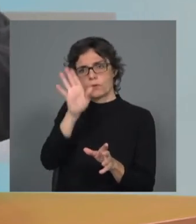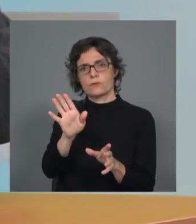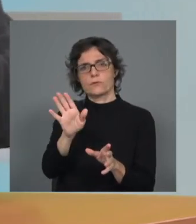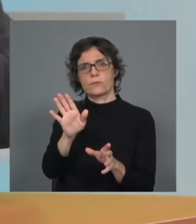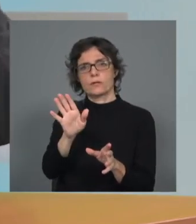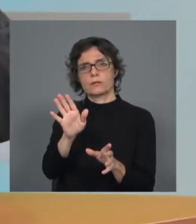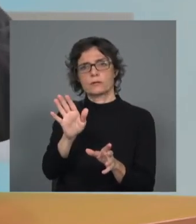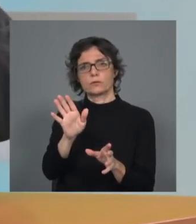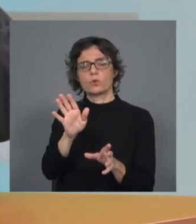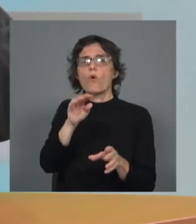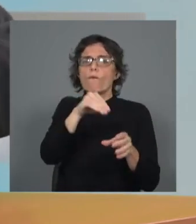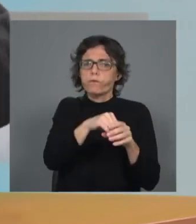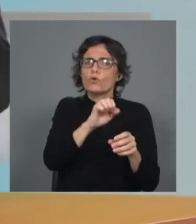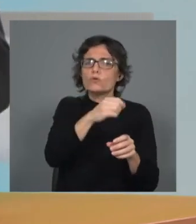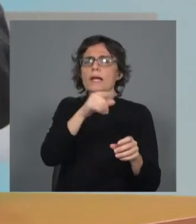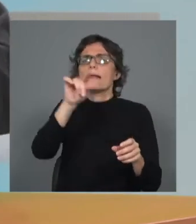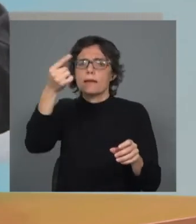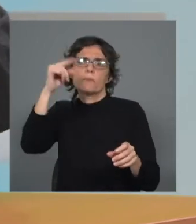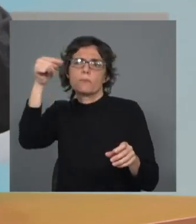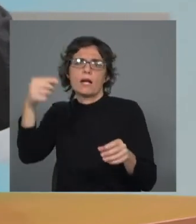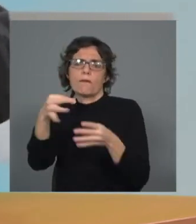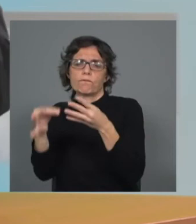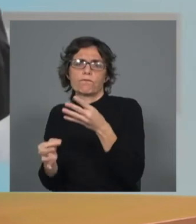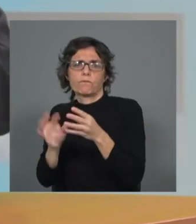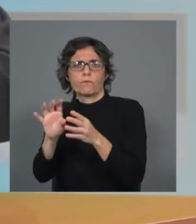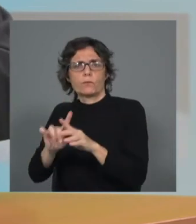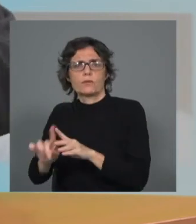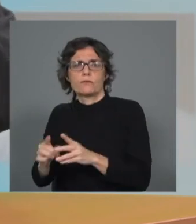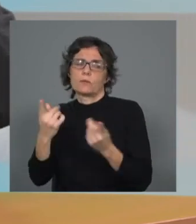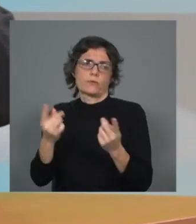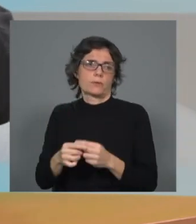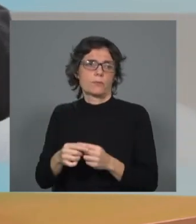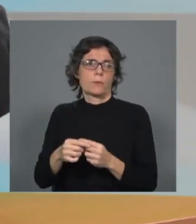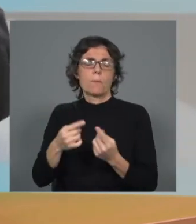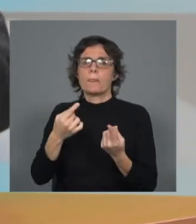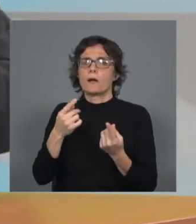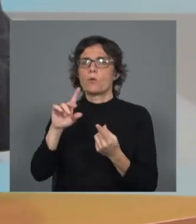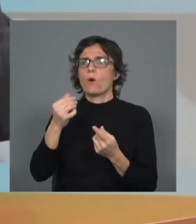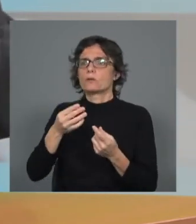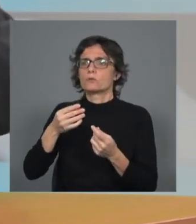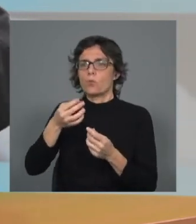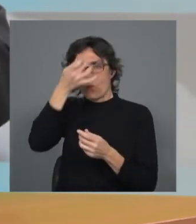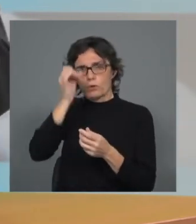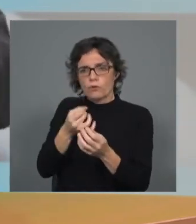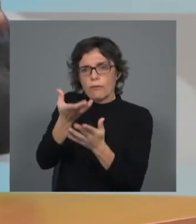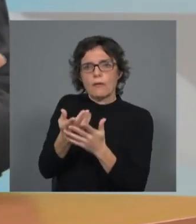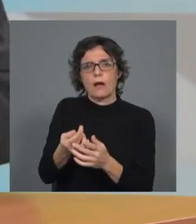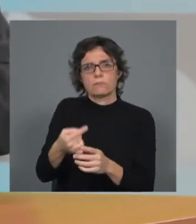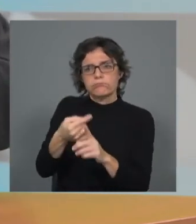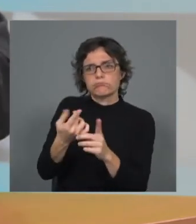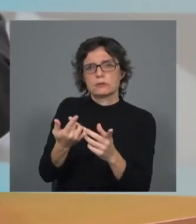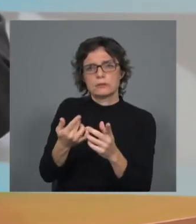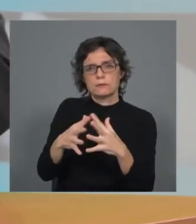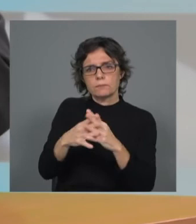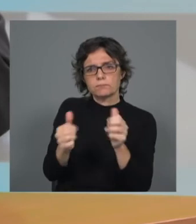forma de contribuir através de críticas construtivas, através de propostas, mesmo para